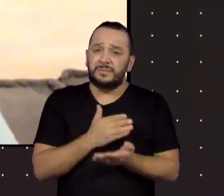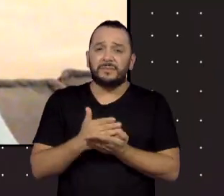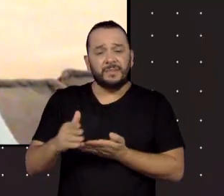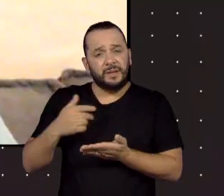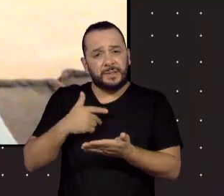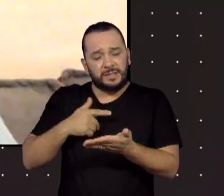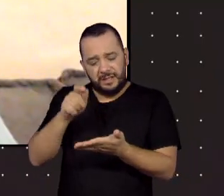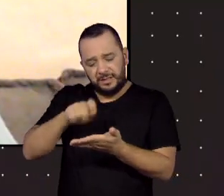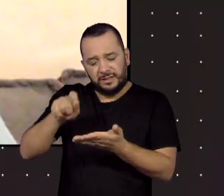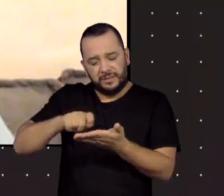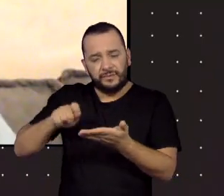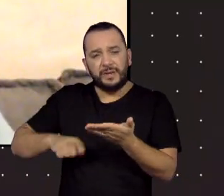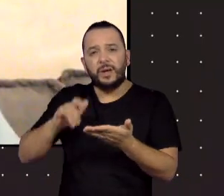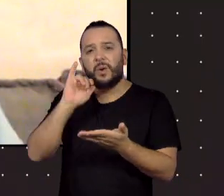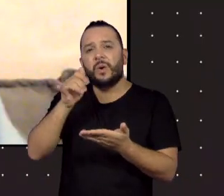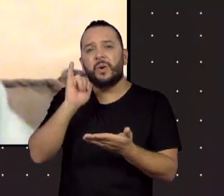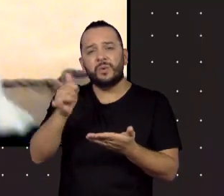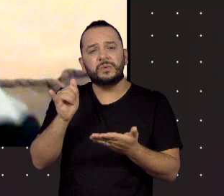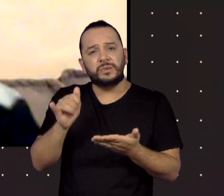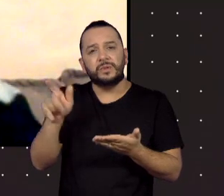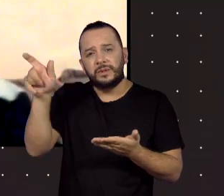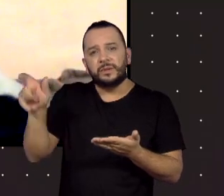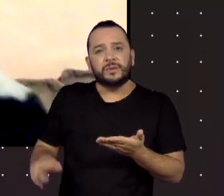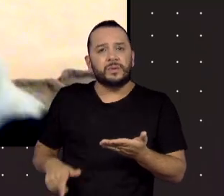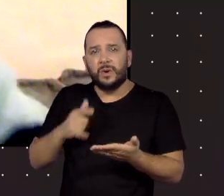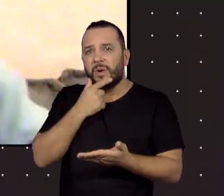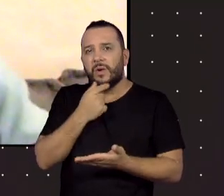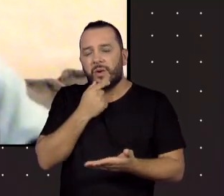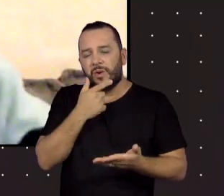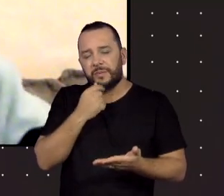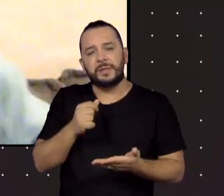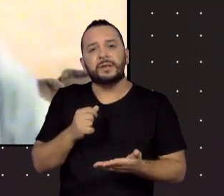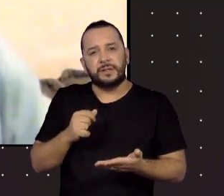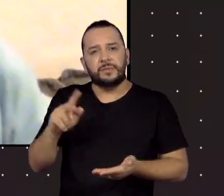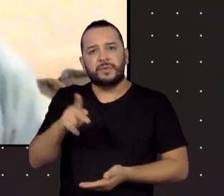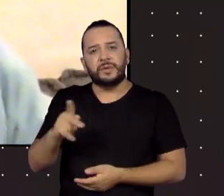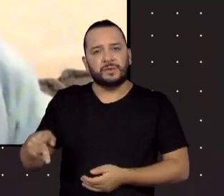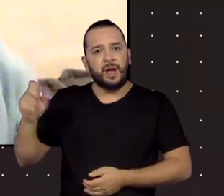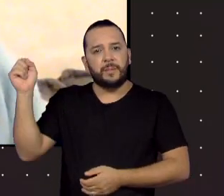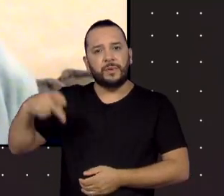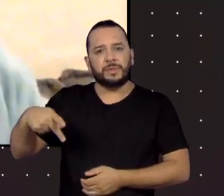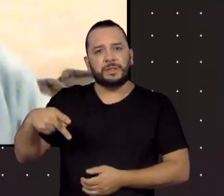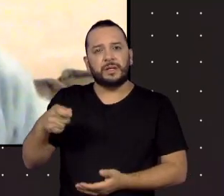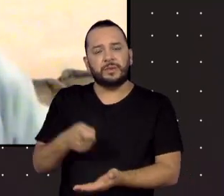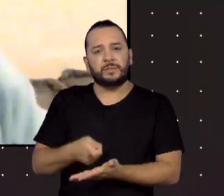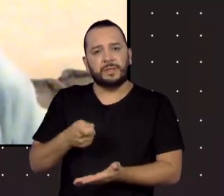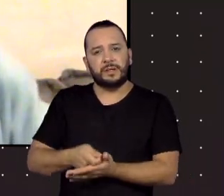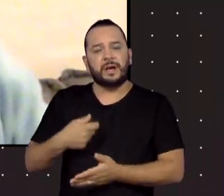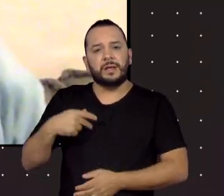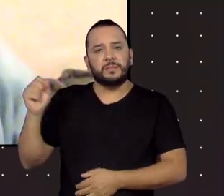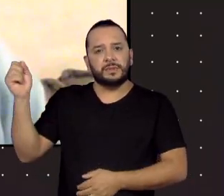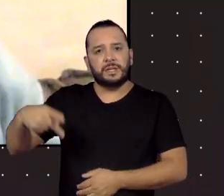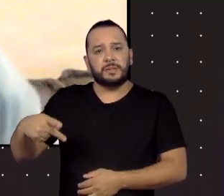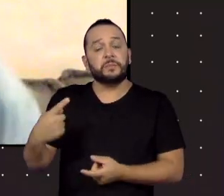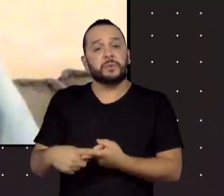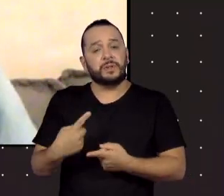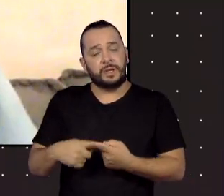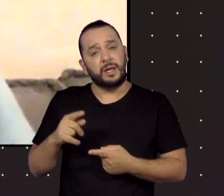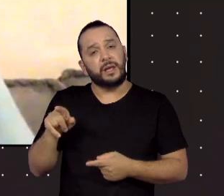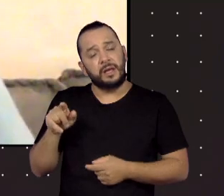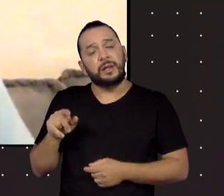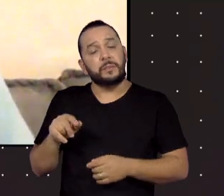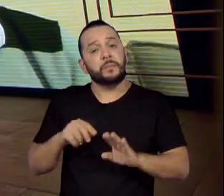homem, um professor aposentado compulsoriamente, porque ele, por motivos políticos, foi obrigado a se